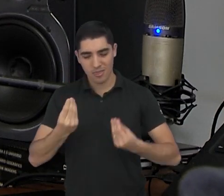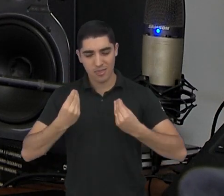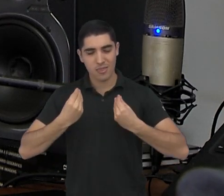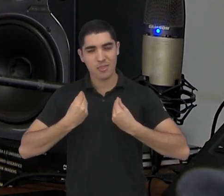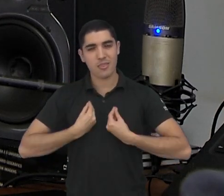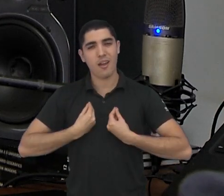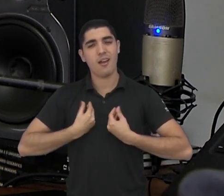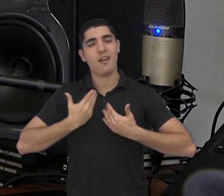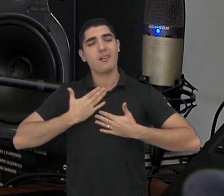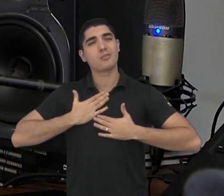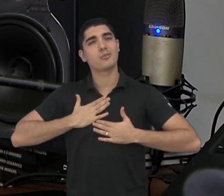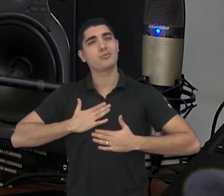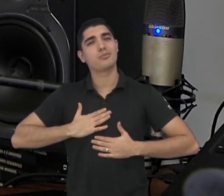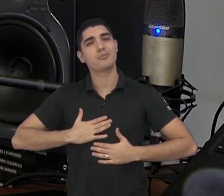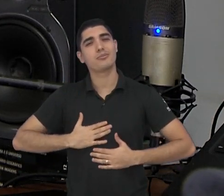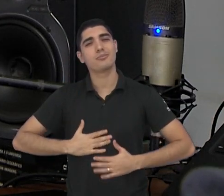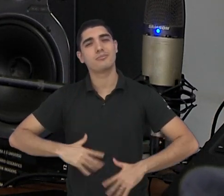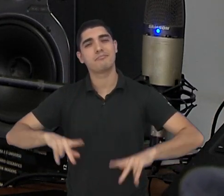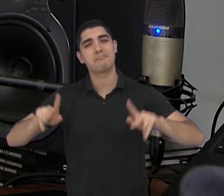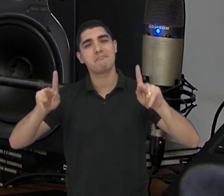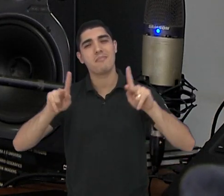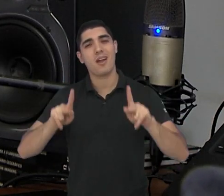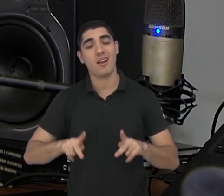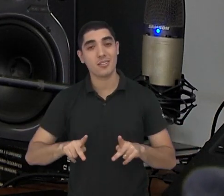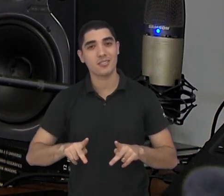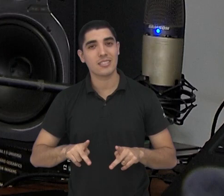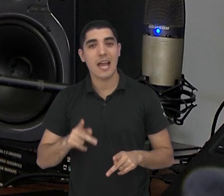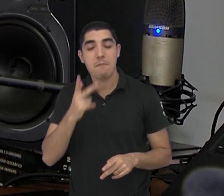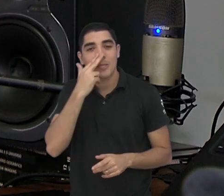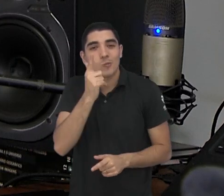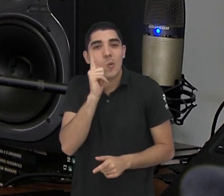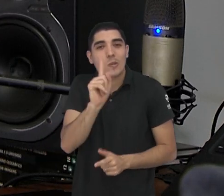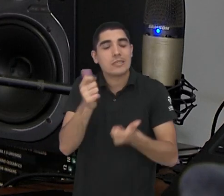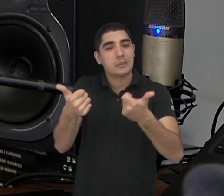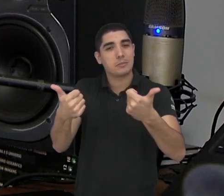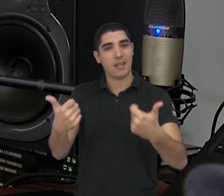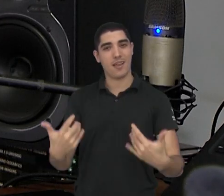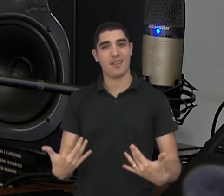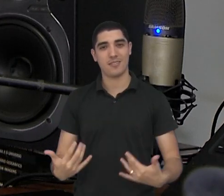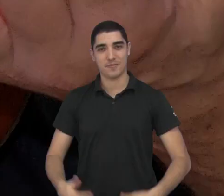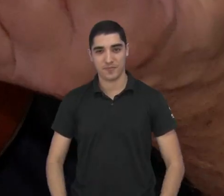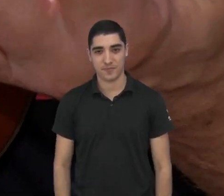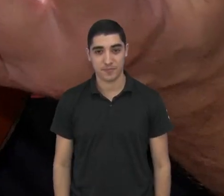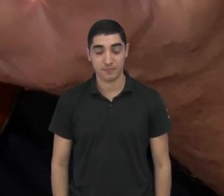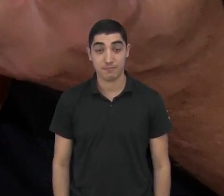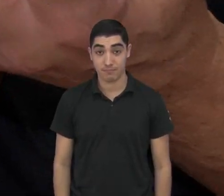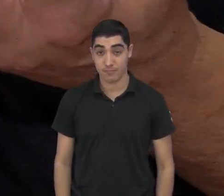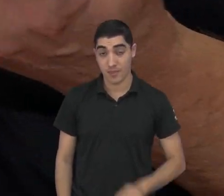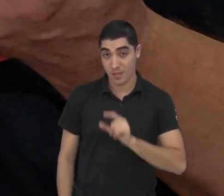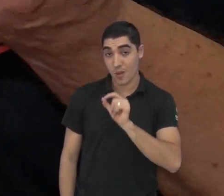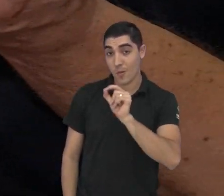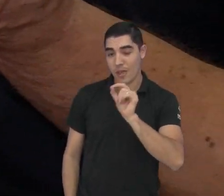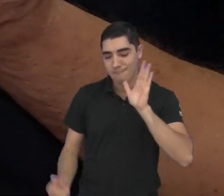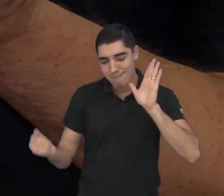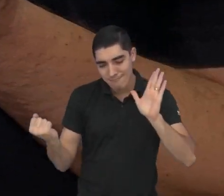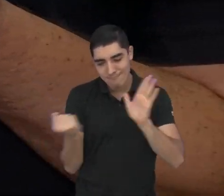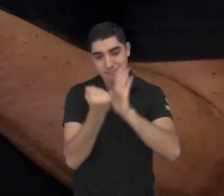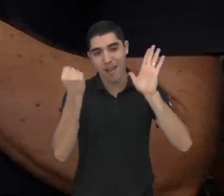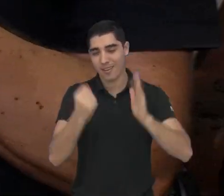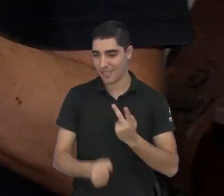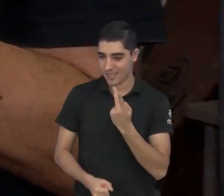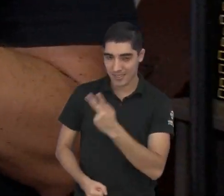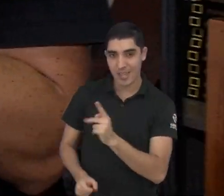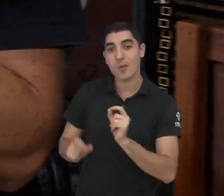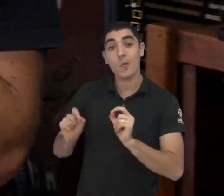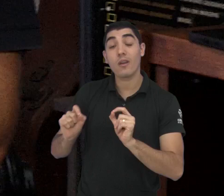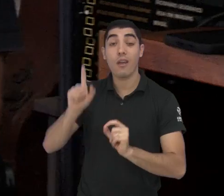ajuda a gente a ficar mais tranquilo, aquela coisa inexplicável da música, A marca registrada